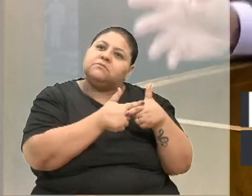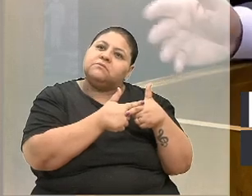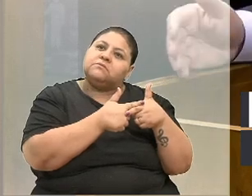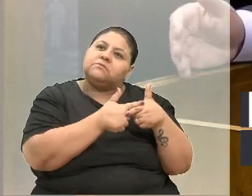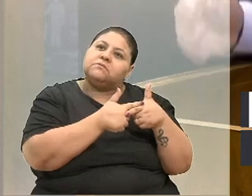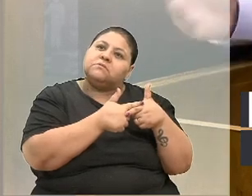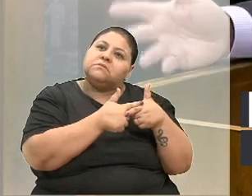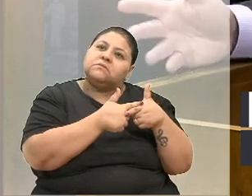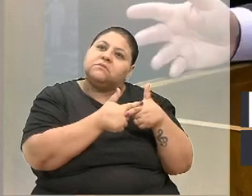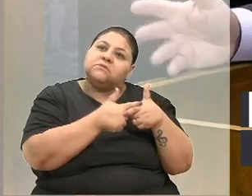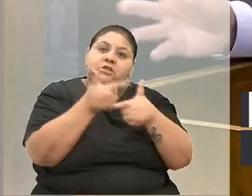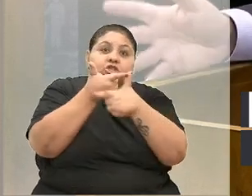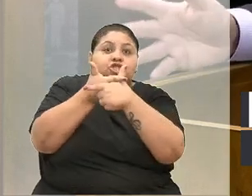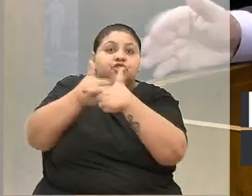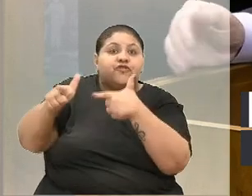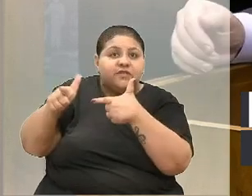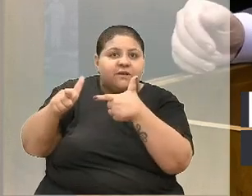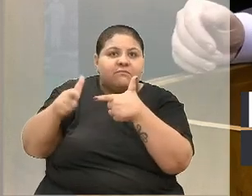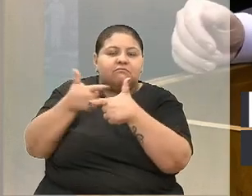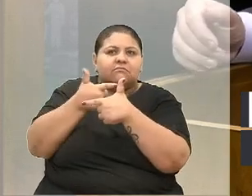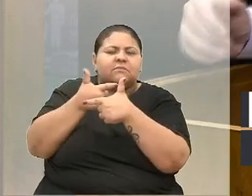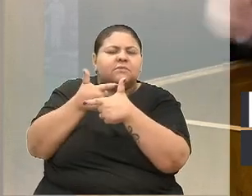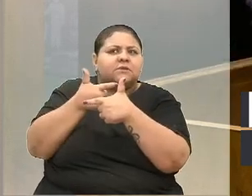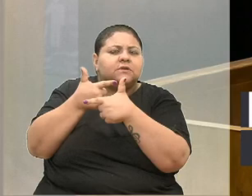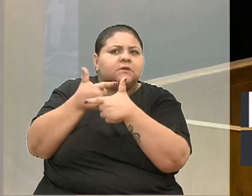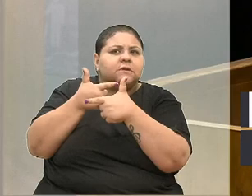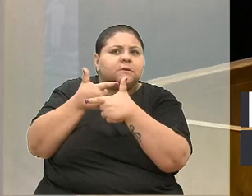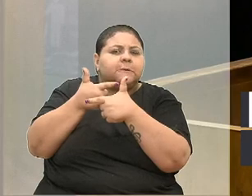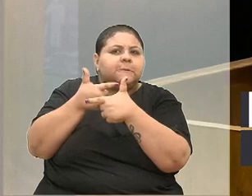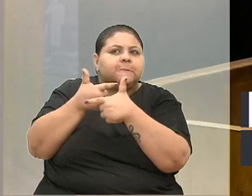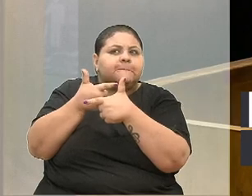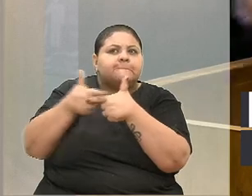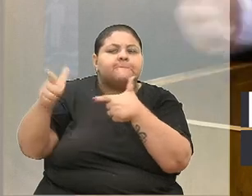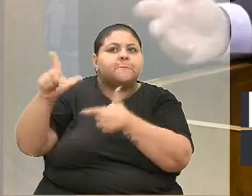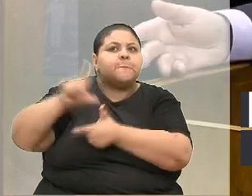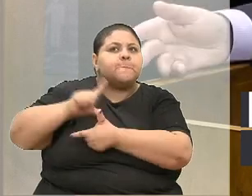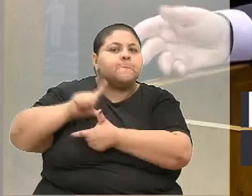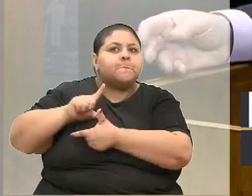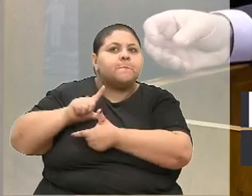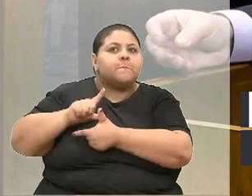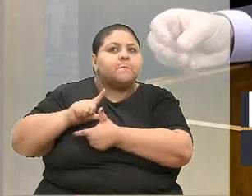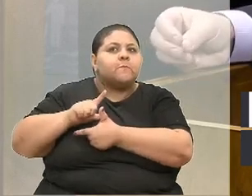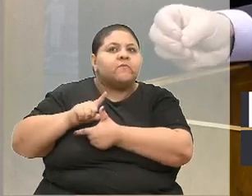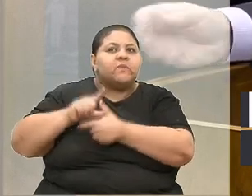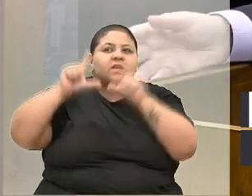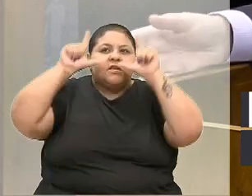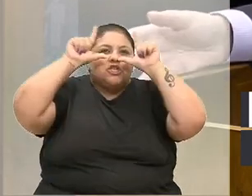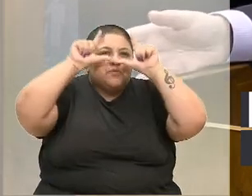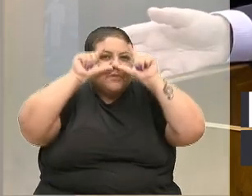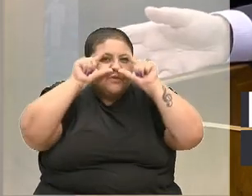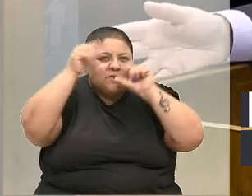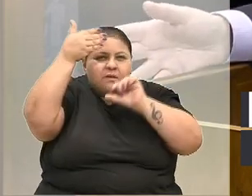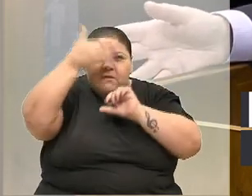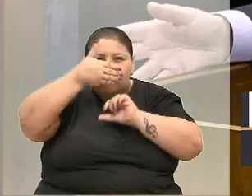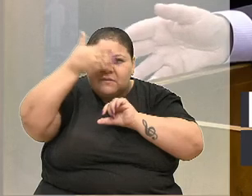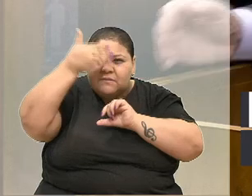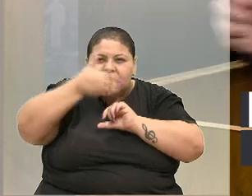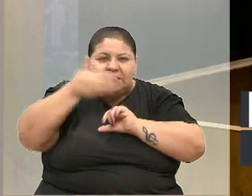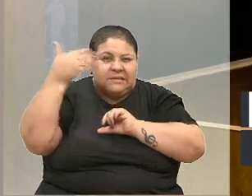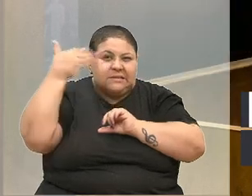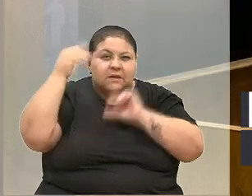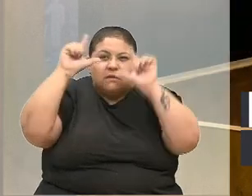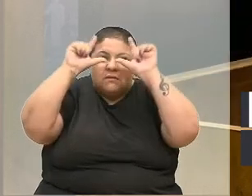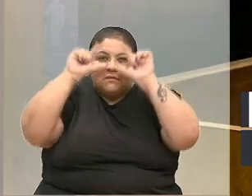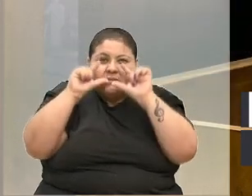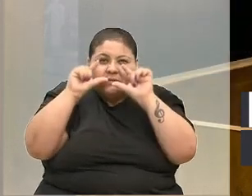de visão, né, oftalmológicos, né, tem causado miopia. A miopia